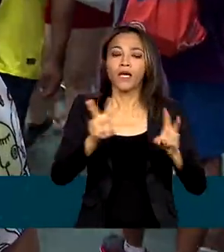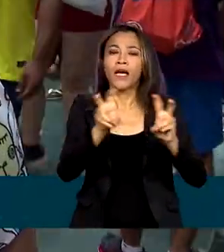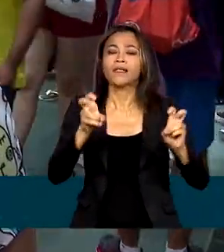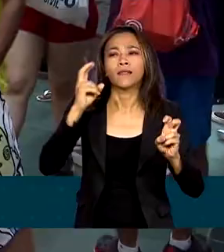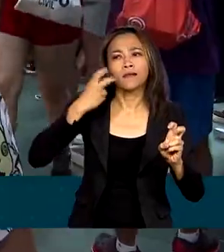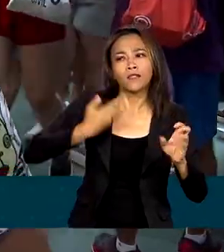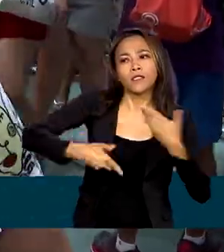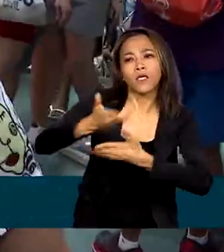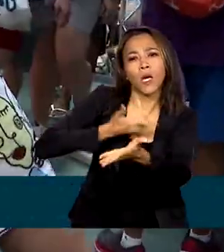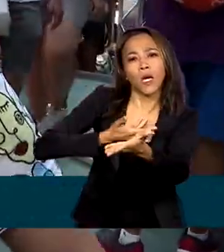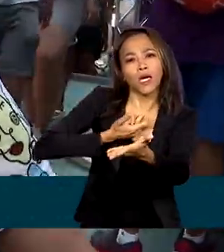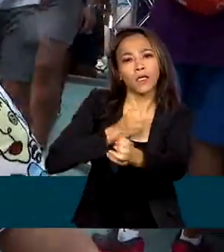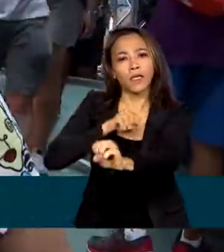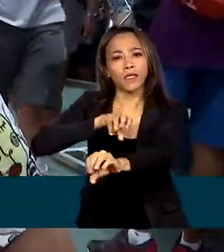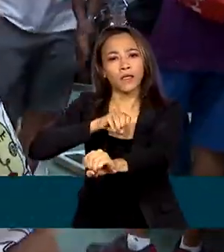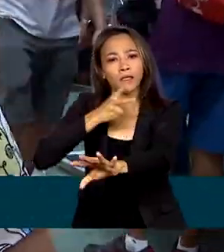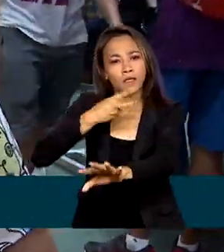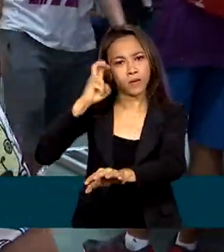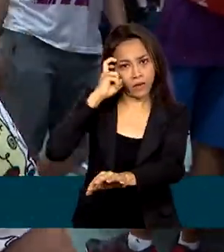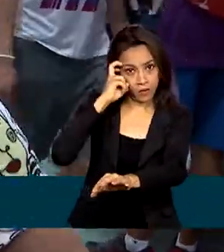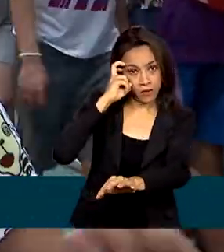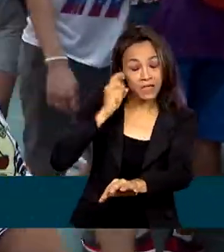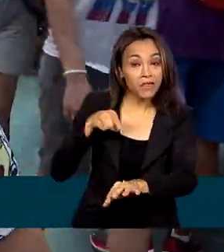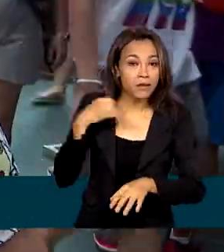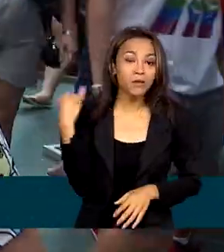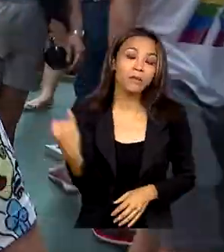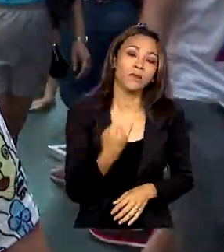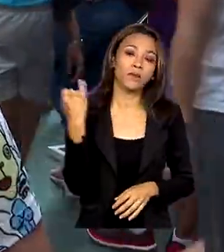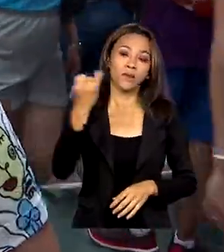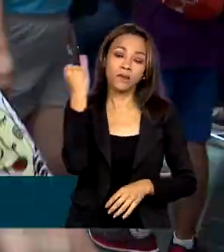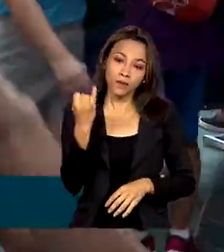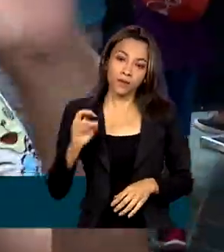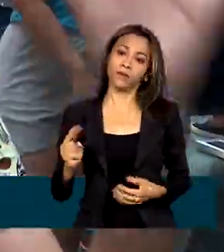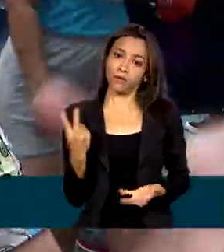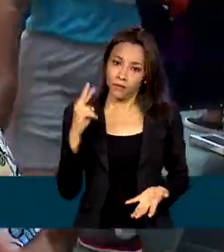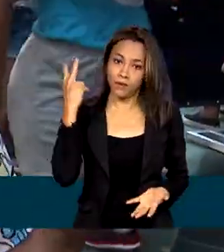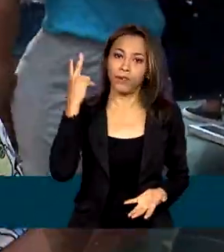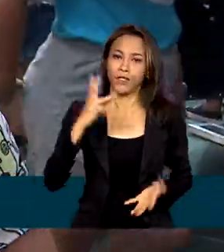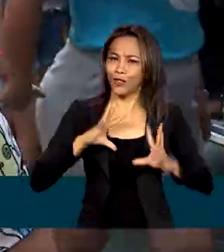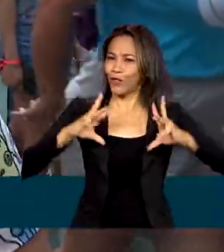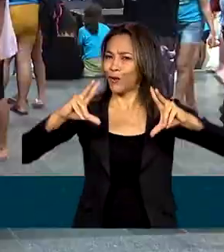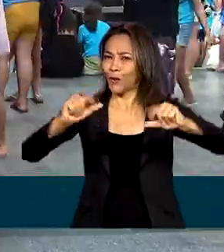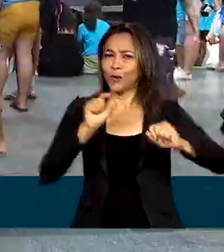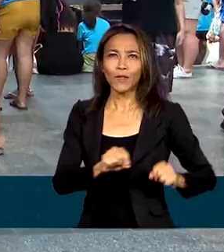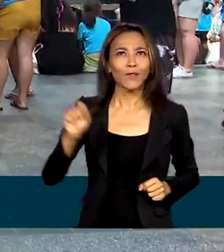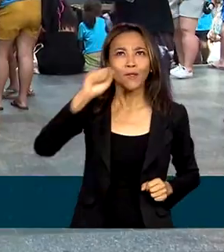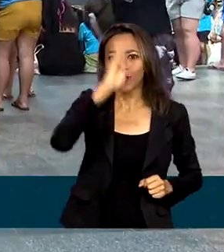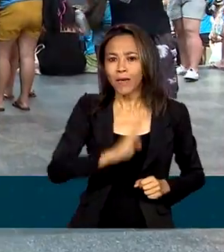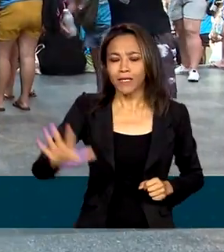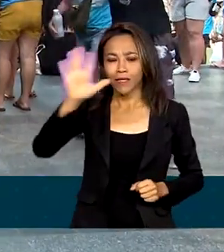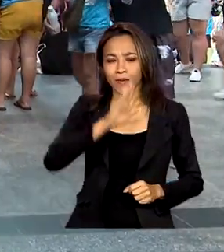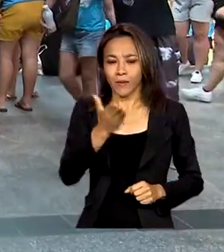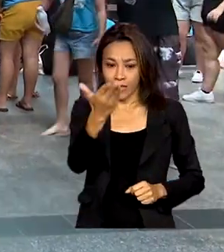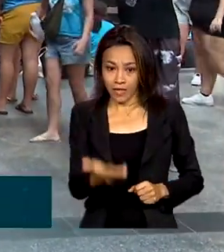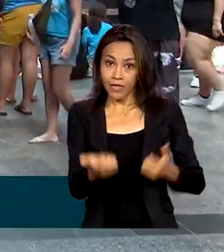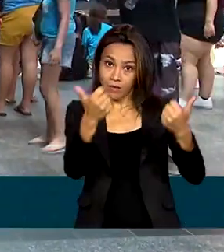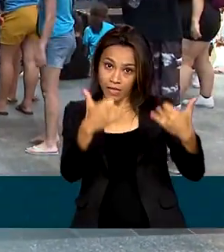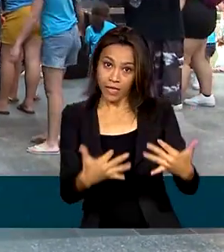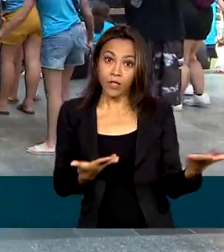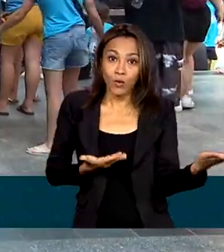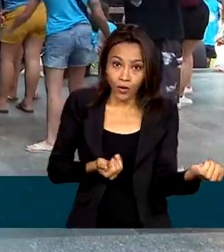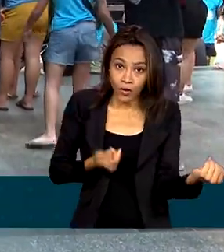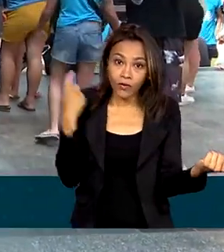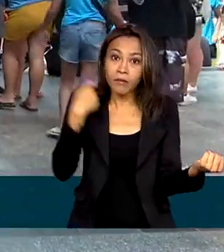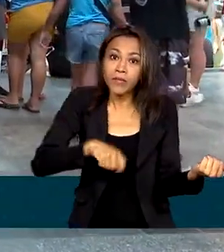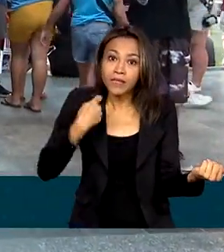e a cultura que é tão importante e pouco valorizada né em todos os cantos do Brasil atualmente ela necessita